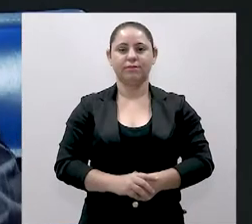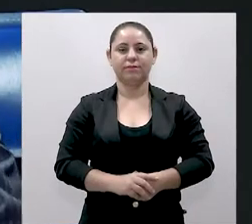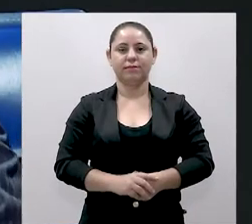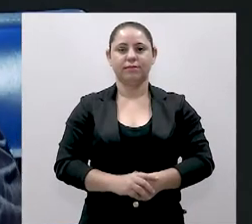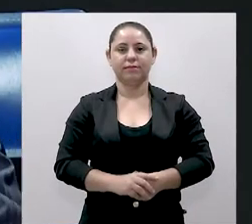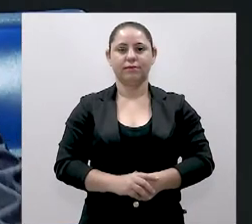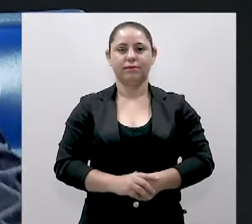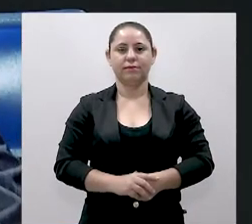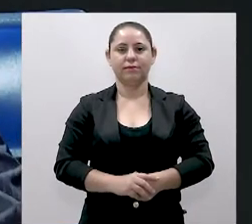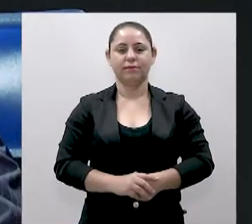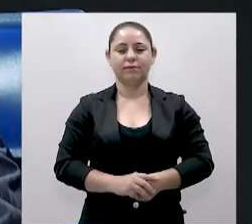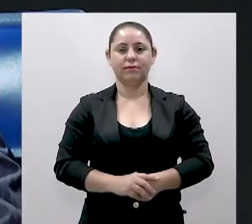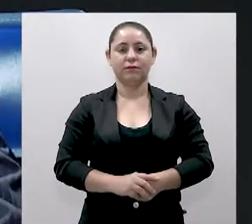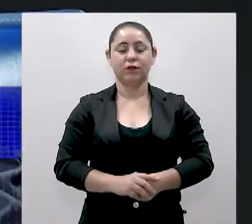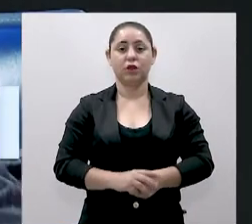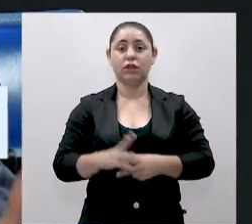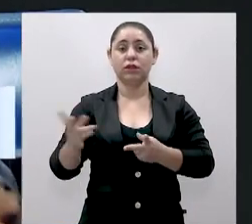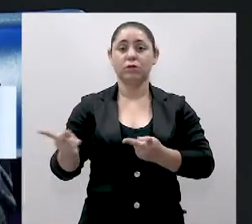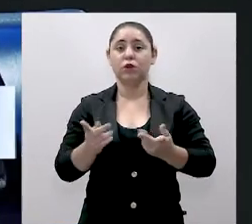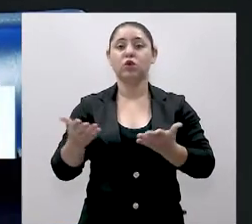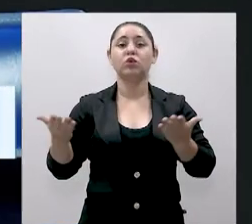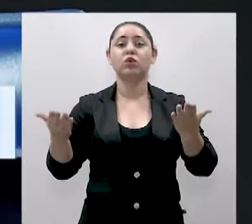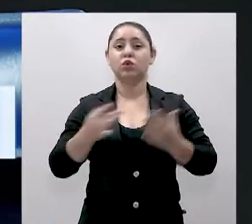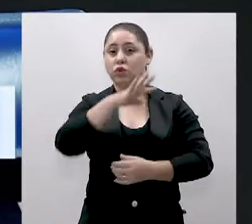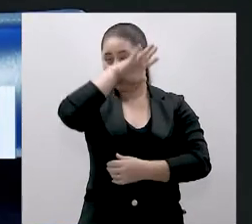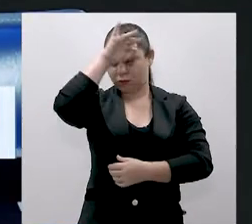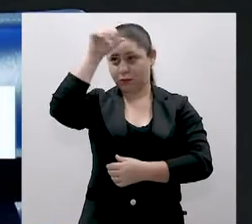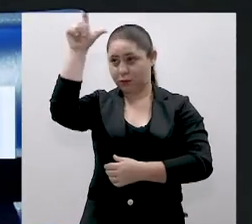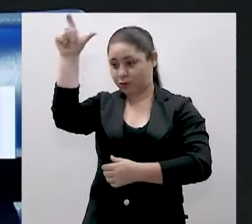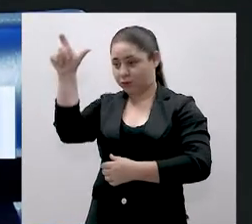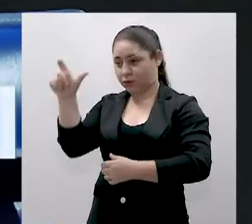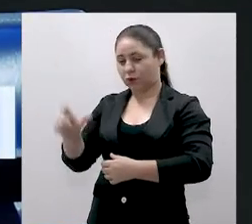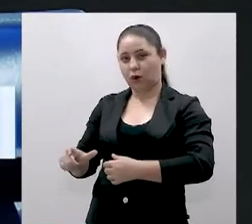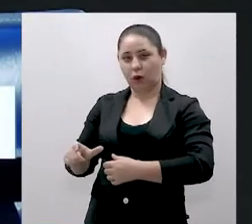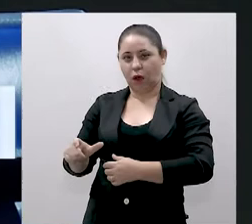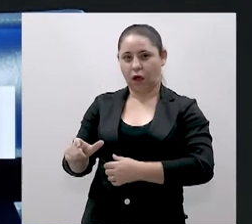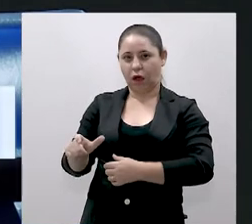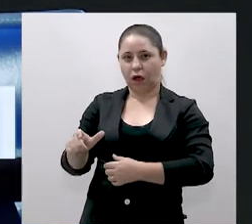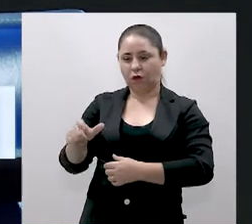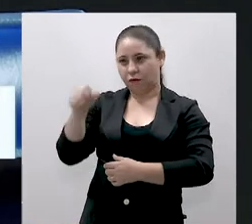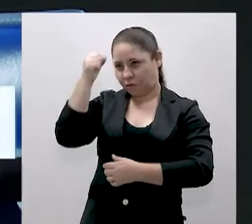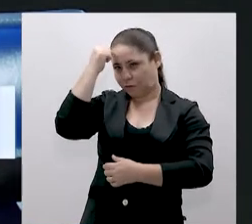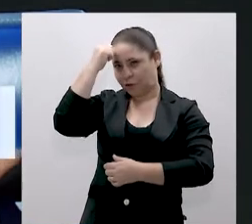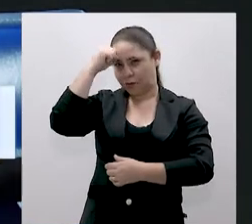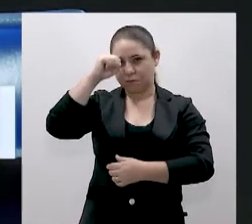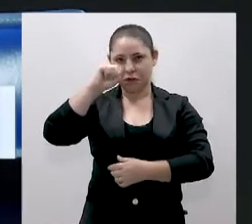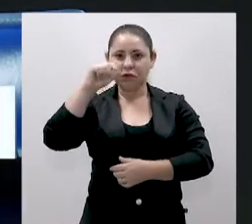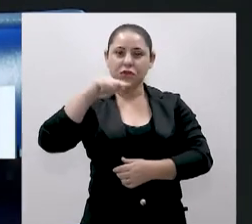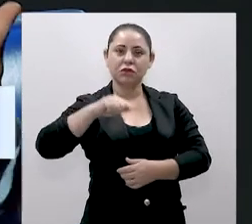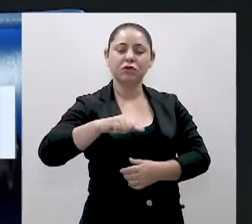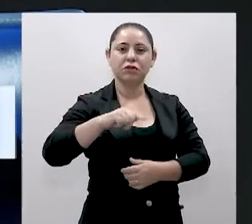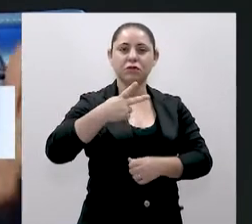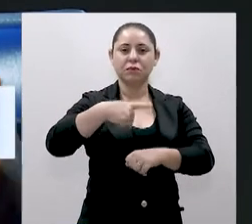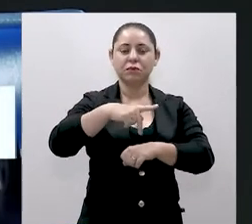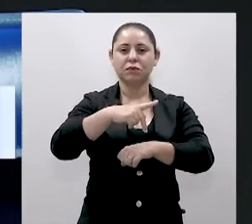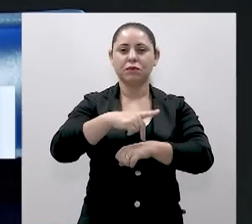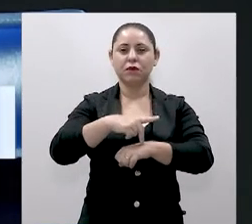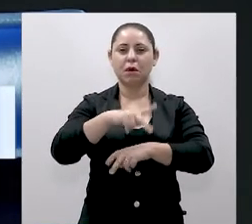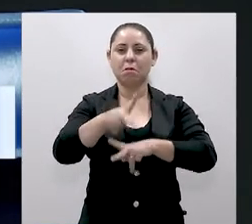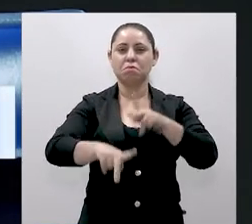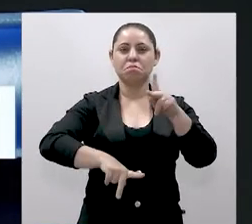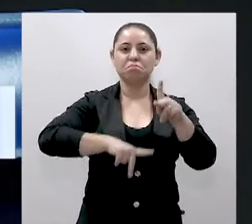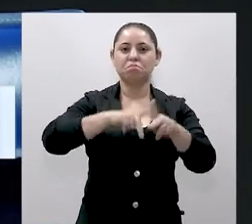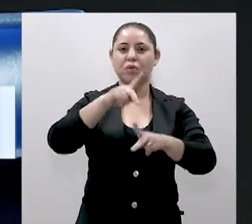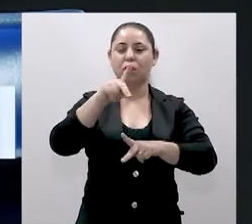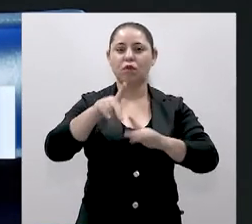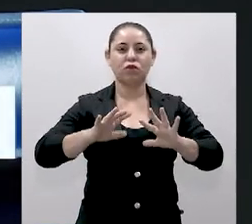o próximo recebido hoje o personalidade uma grande figura da República uma pessoa que ocupou novamente todo o